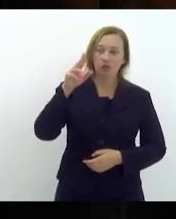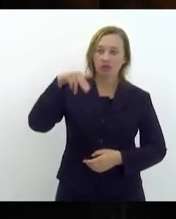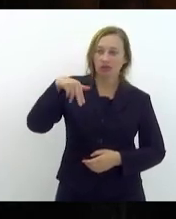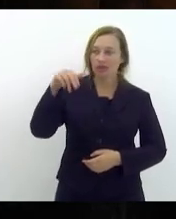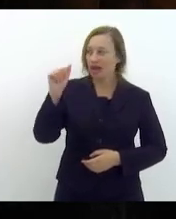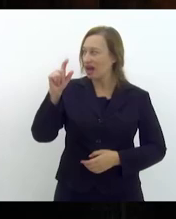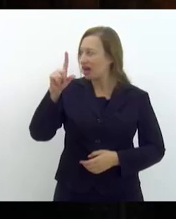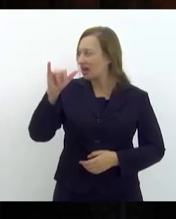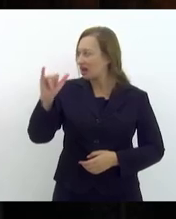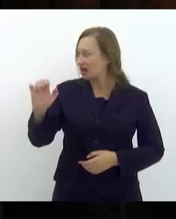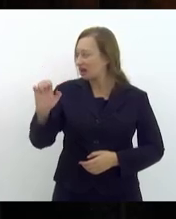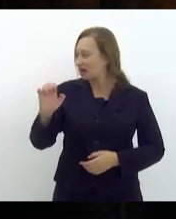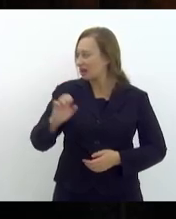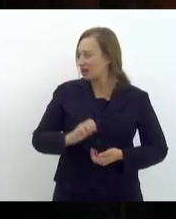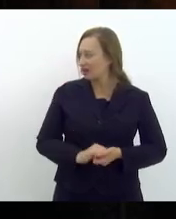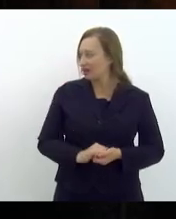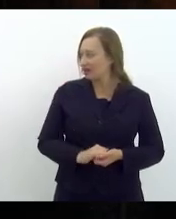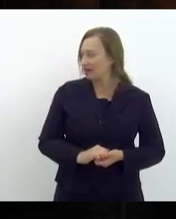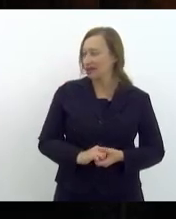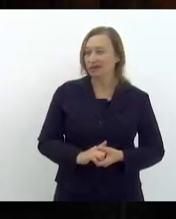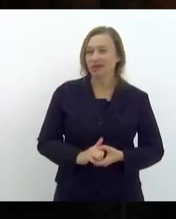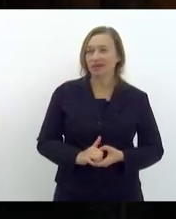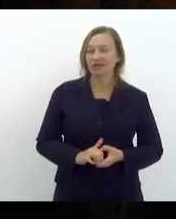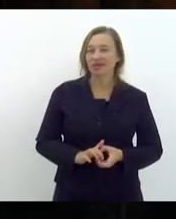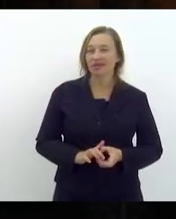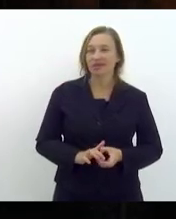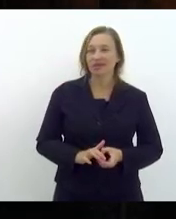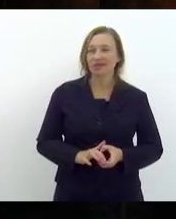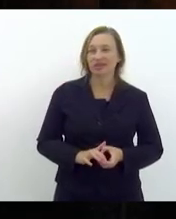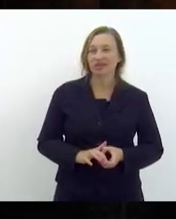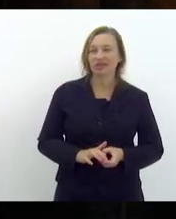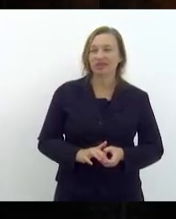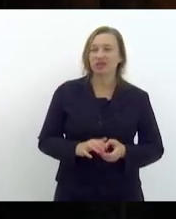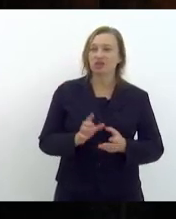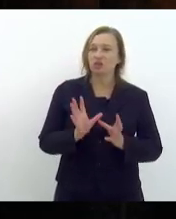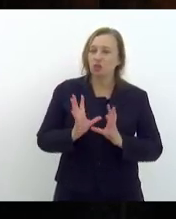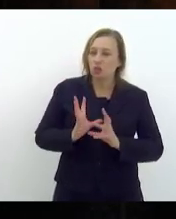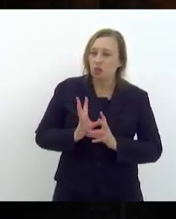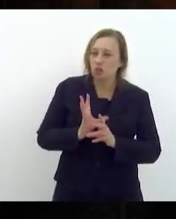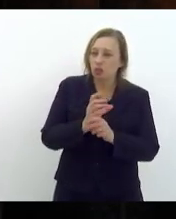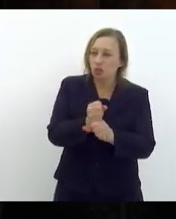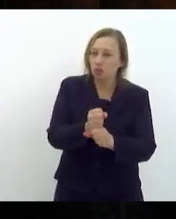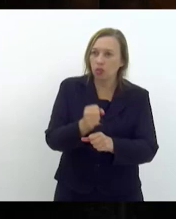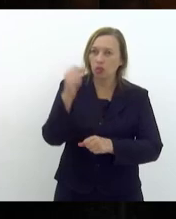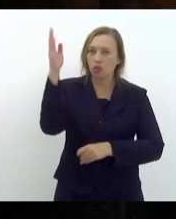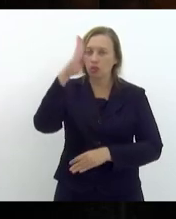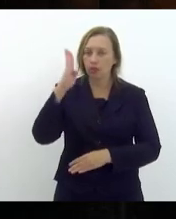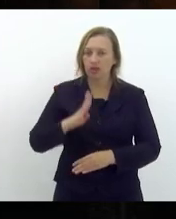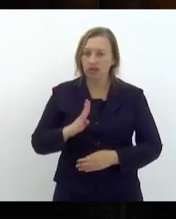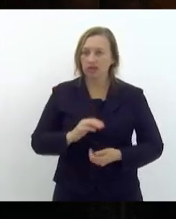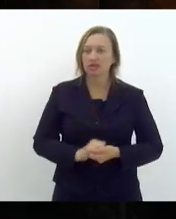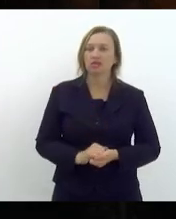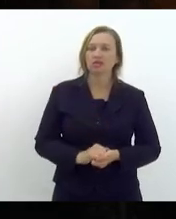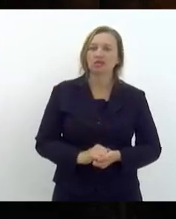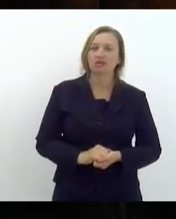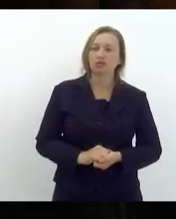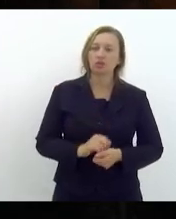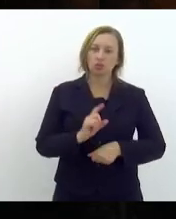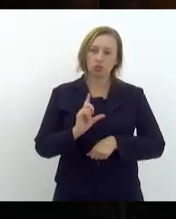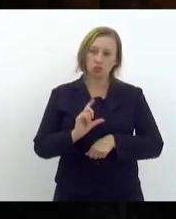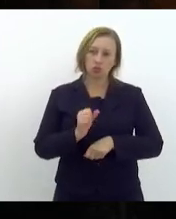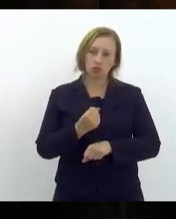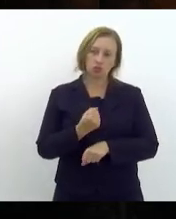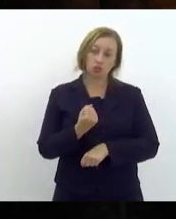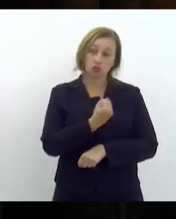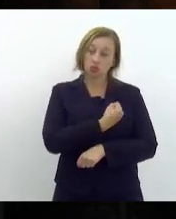era a Unidade Federativa fez umas contas médias no Brasil e o número não